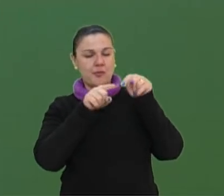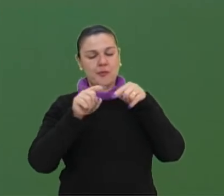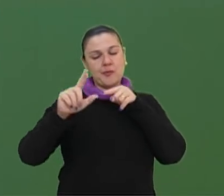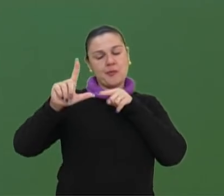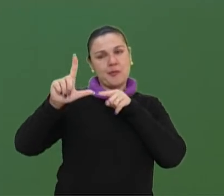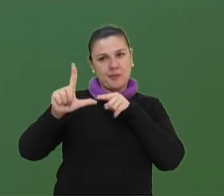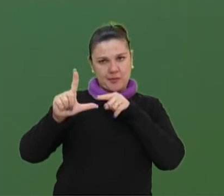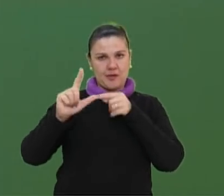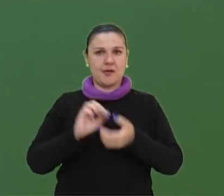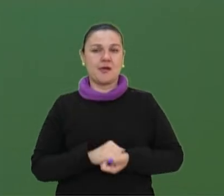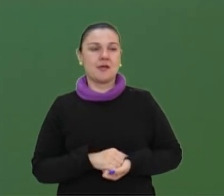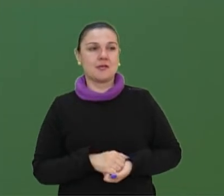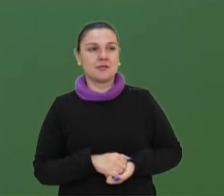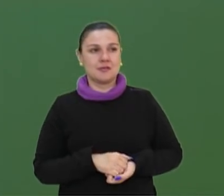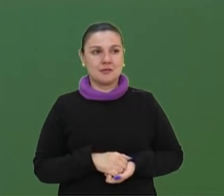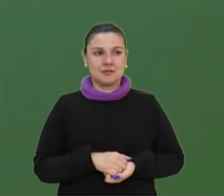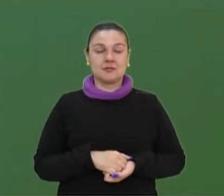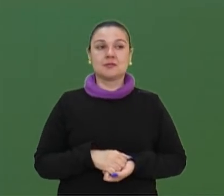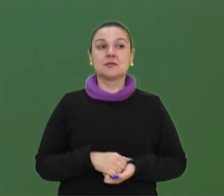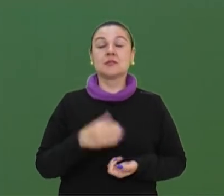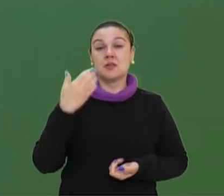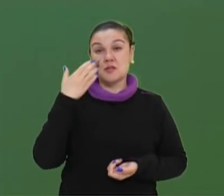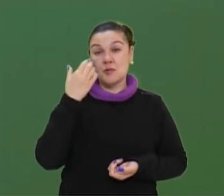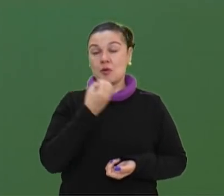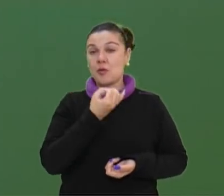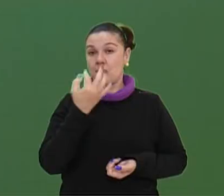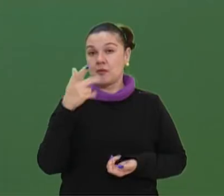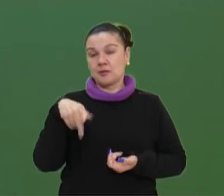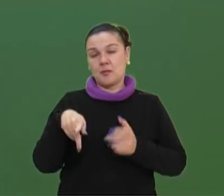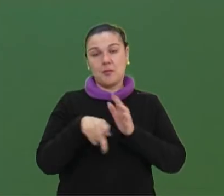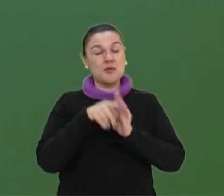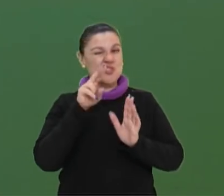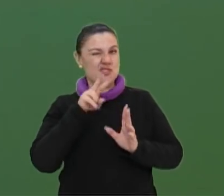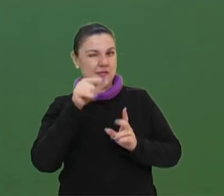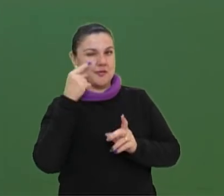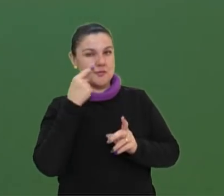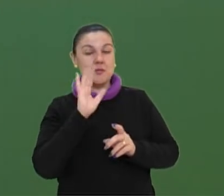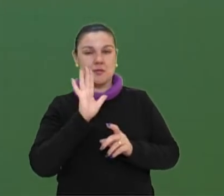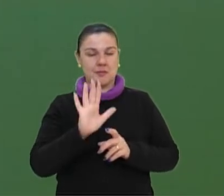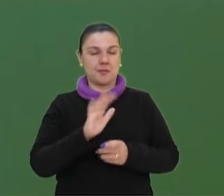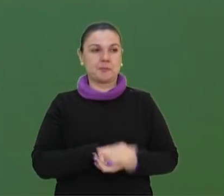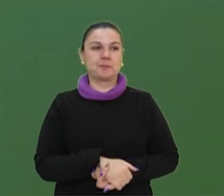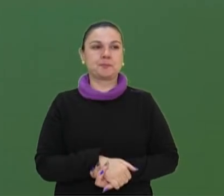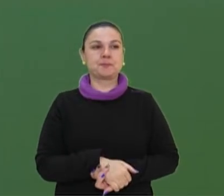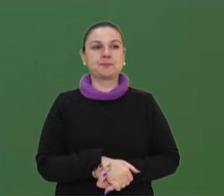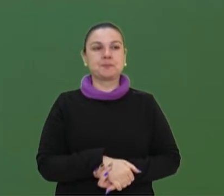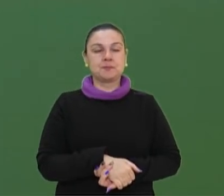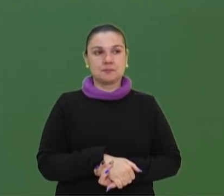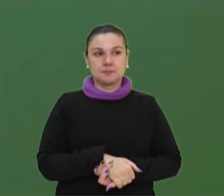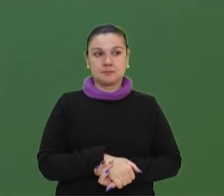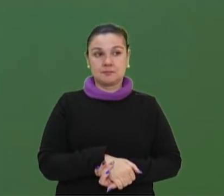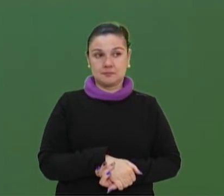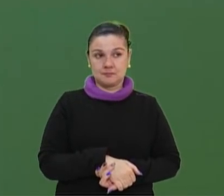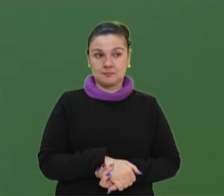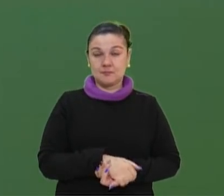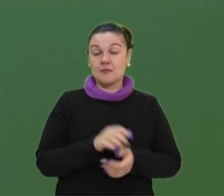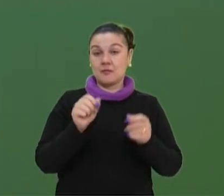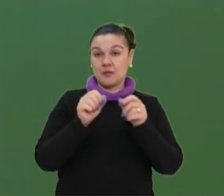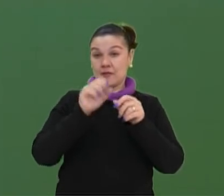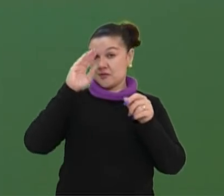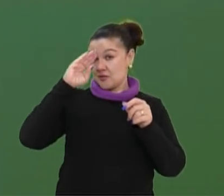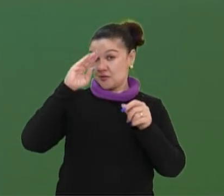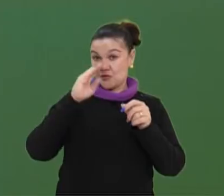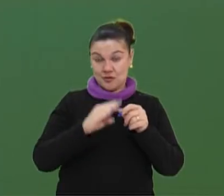Que é a quantidade de lados de um polígono que a gente vai tentar descobrir. Bom, aqui nós podemos